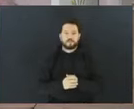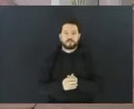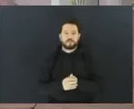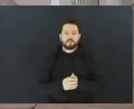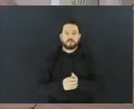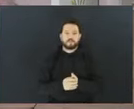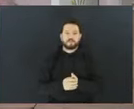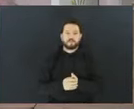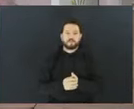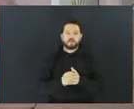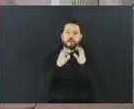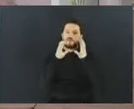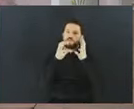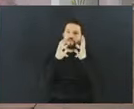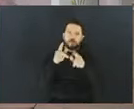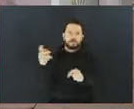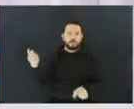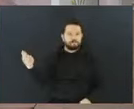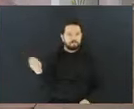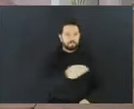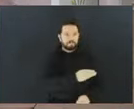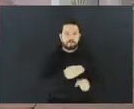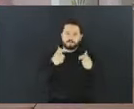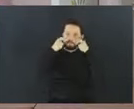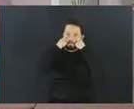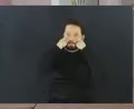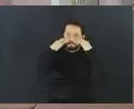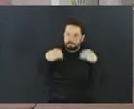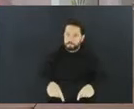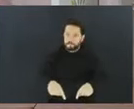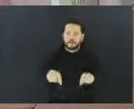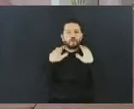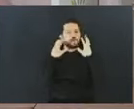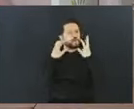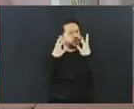estão nos assistindo. Dizer que para nós, o momento ele é